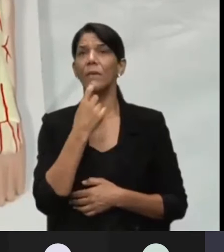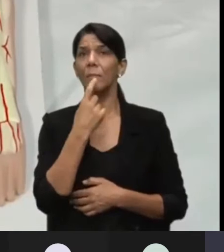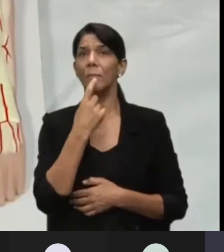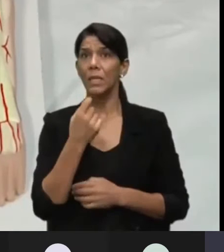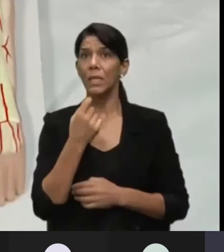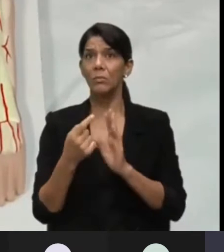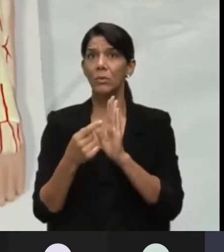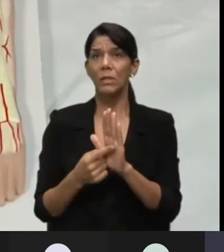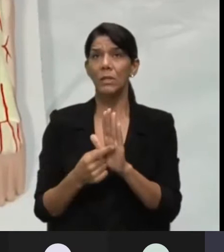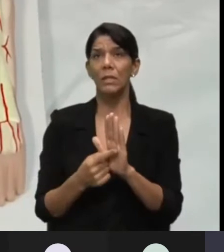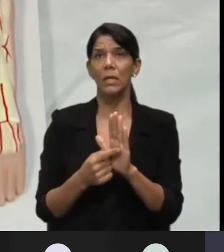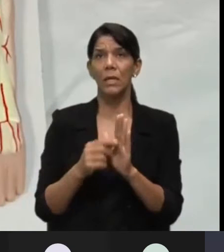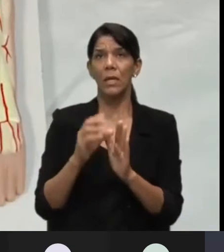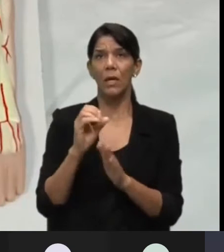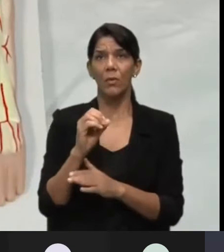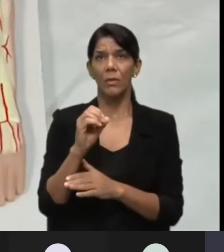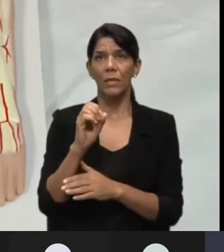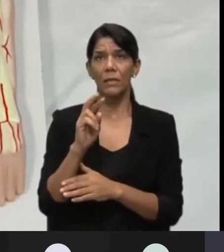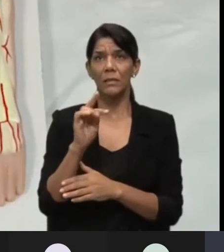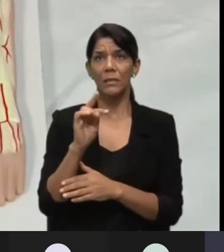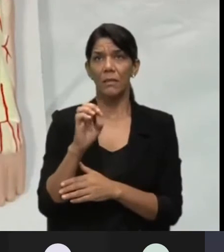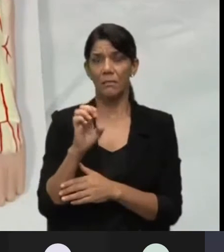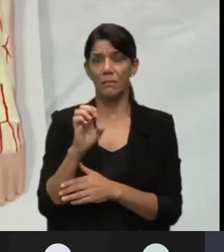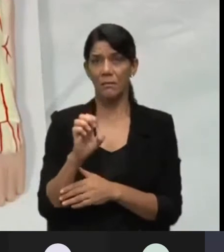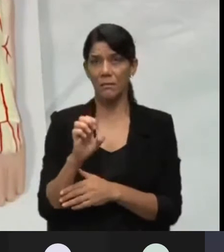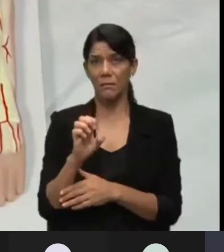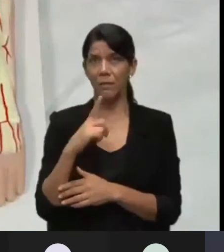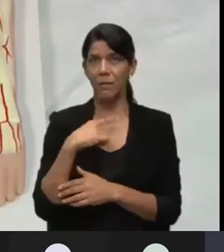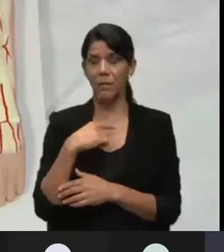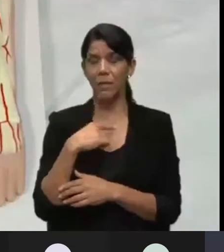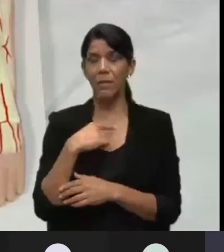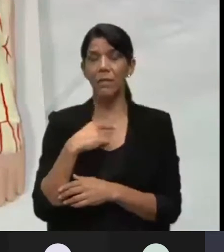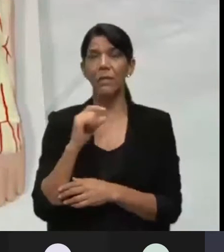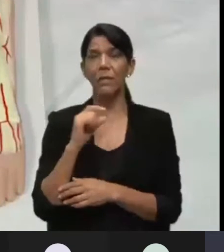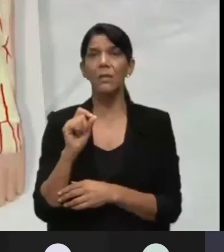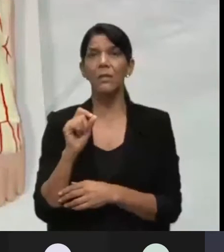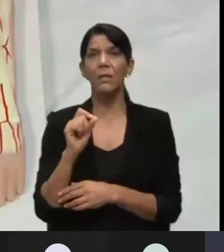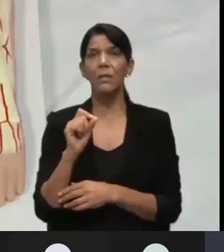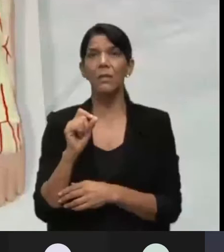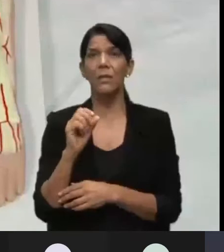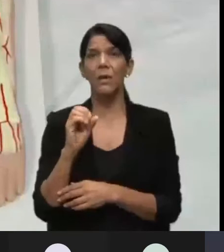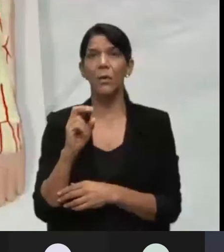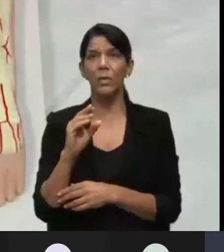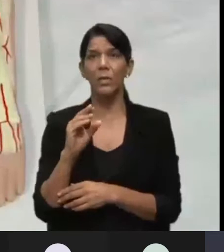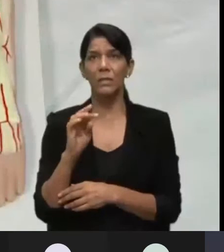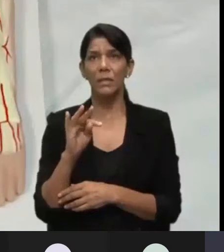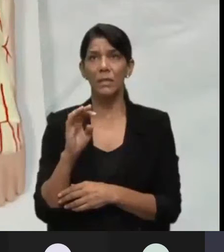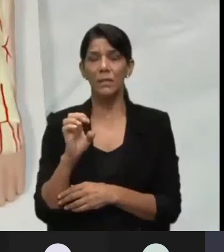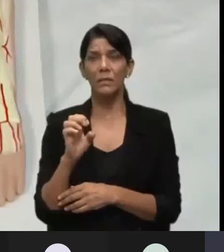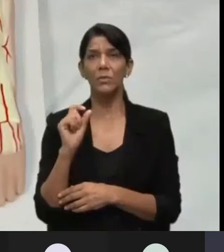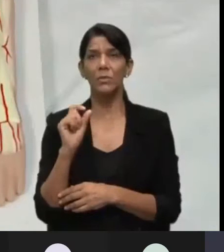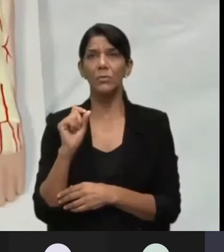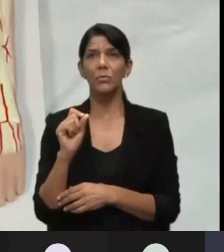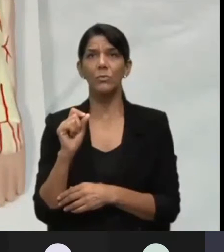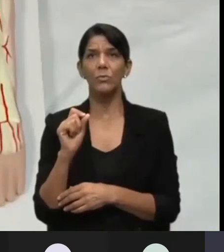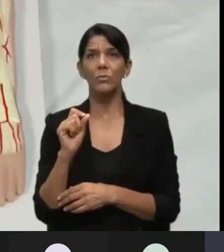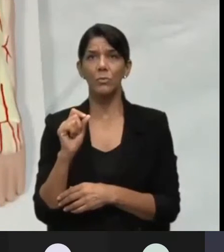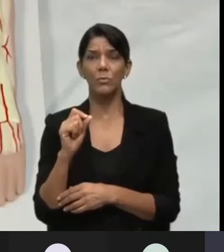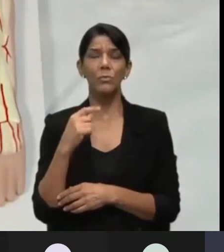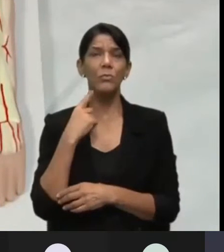vermelhinho que eu estou apontando aqui é a aorta ascendente, né? Então, aqui a veia cava superior, aqui a aorta ascendente.